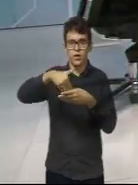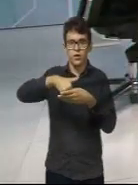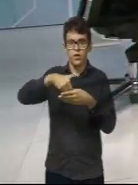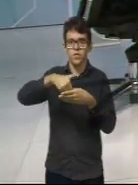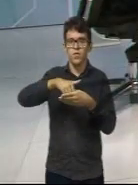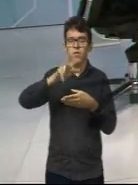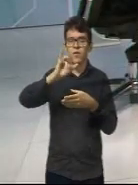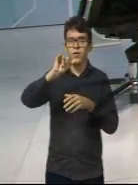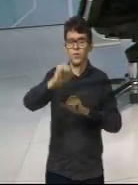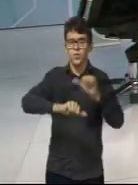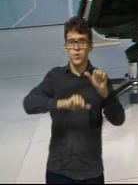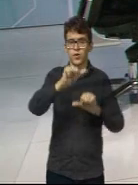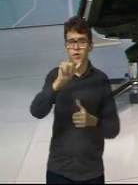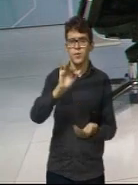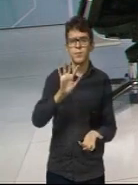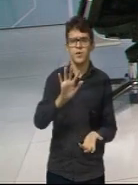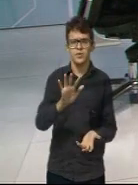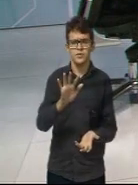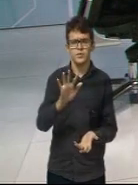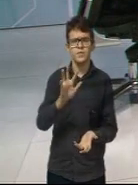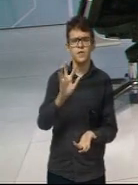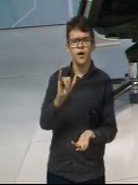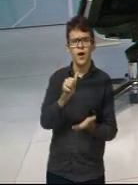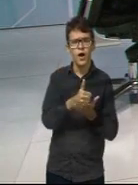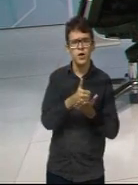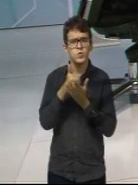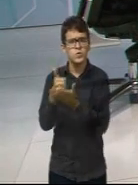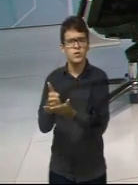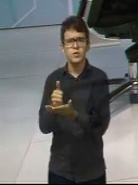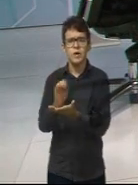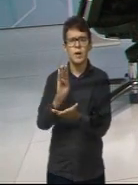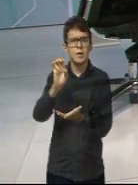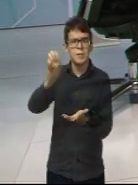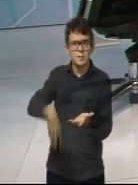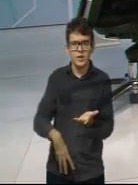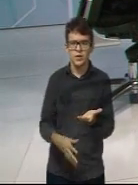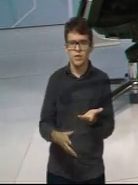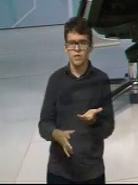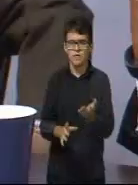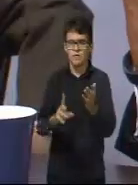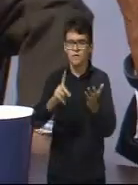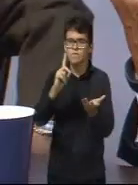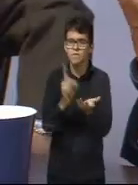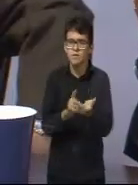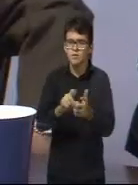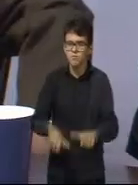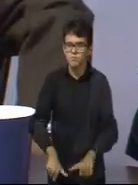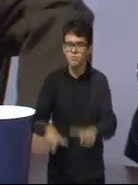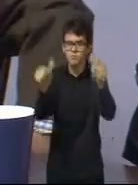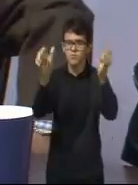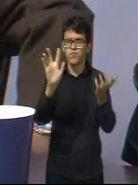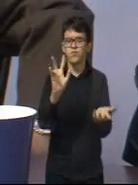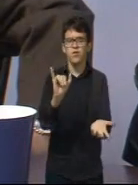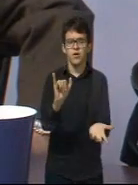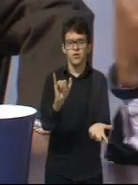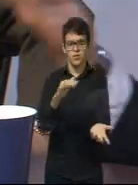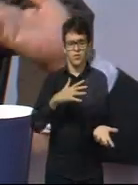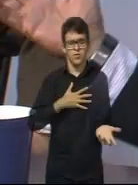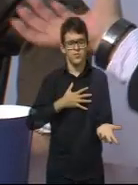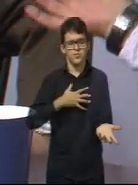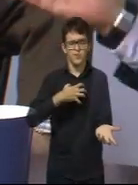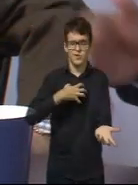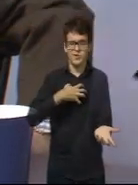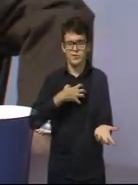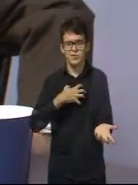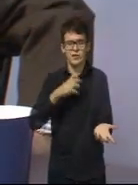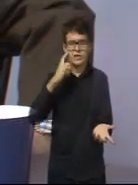mas são muito poucas. Será que elas vão mesmo afetar? Nós não temos a menor ideia. Eu, a princípio, não sou tão otimista. Mas vamos ver o que